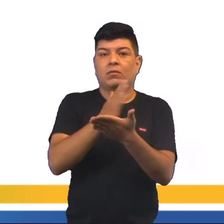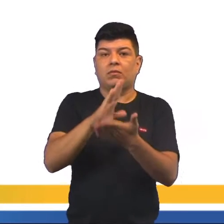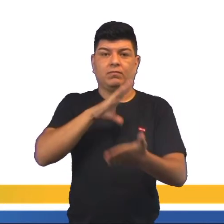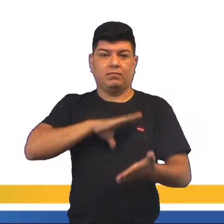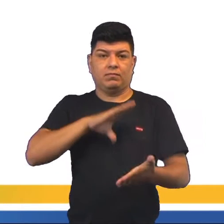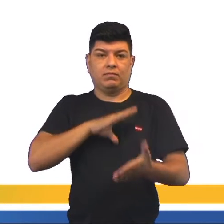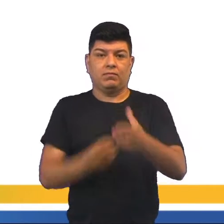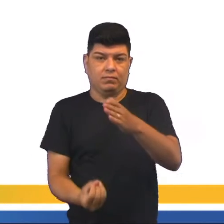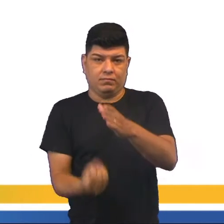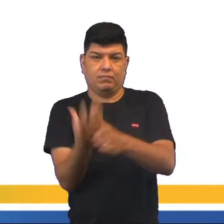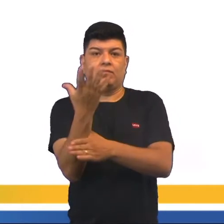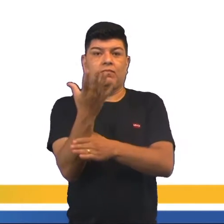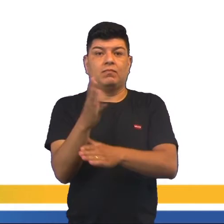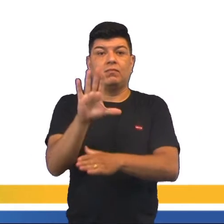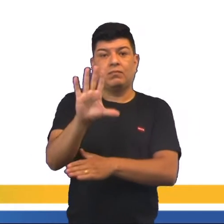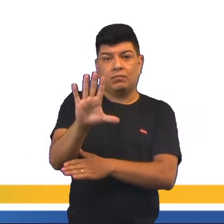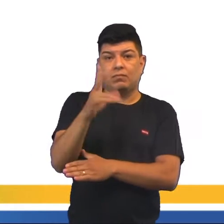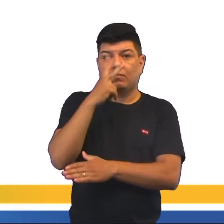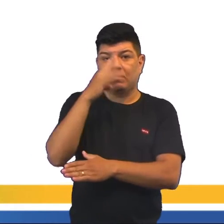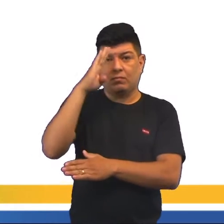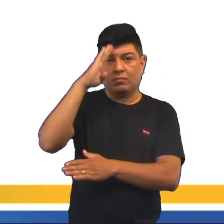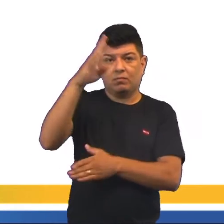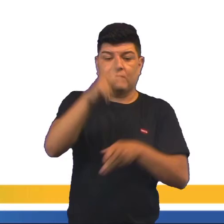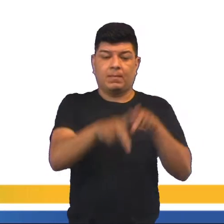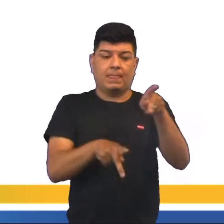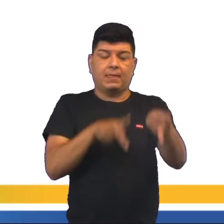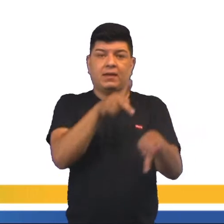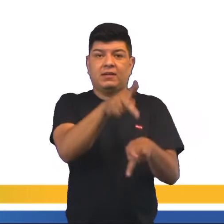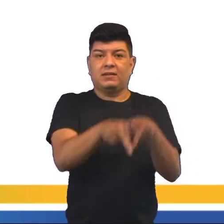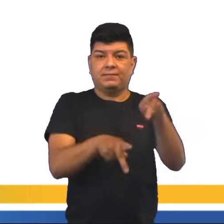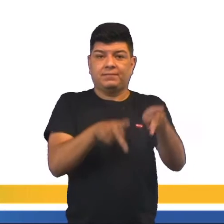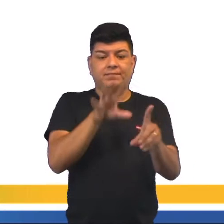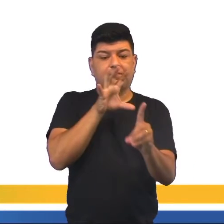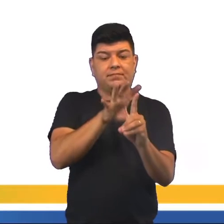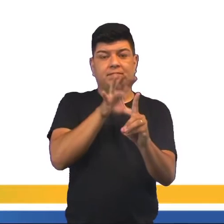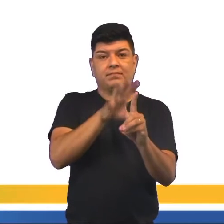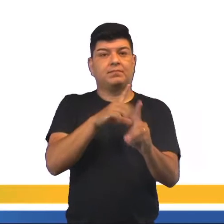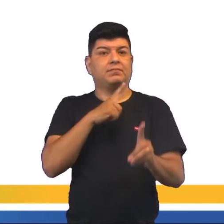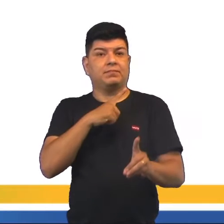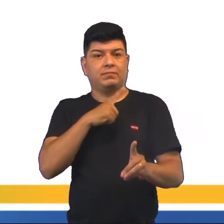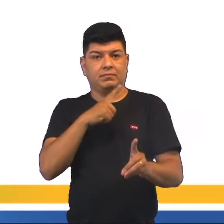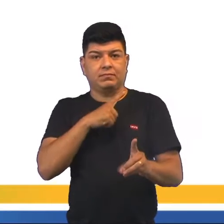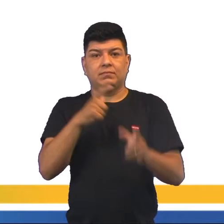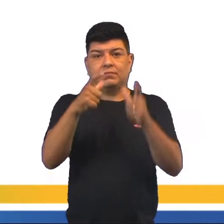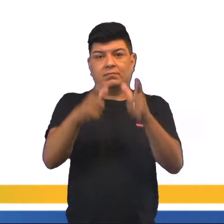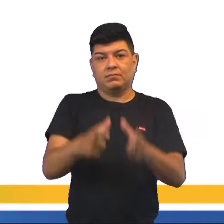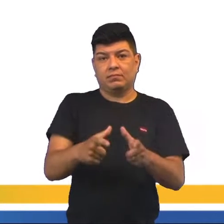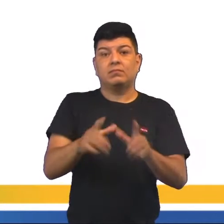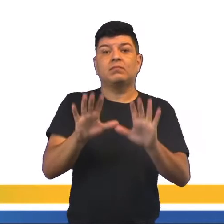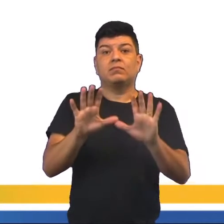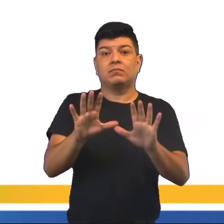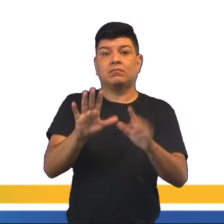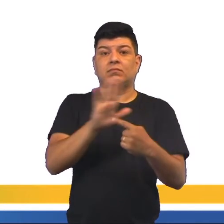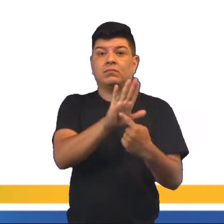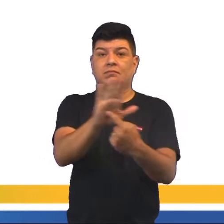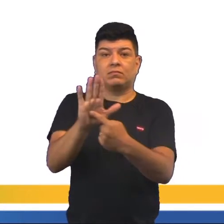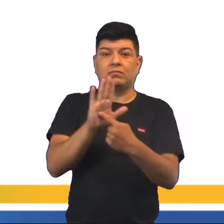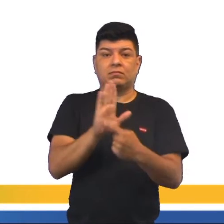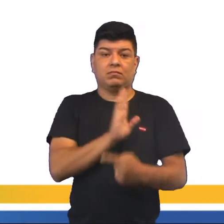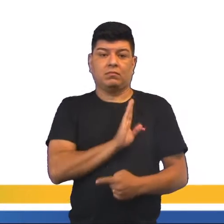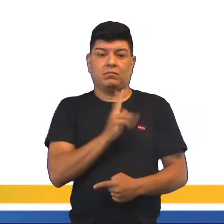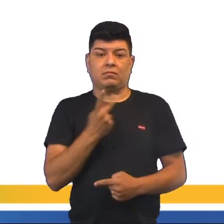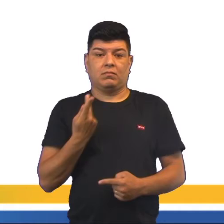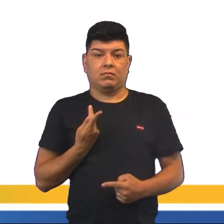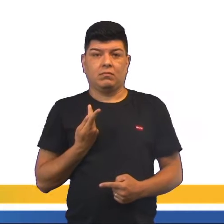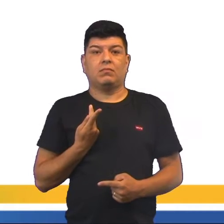cidades fundadas na região. Entre os principais povos que maior influência exerceu sobre o território palestino, né, demos maior destaque aos